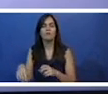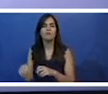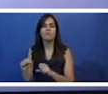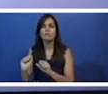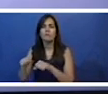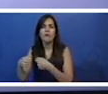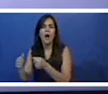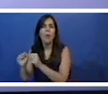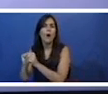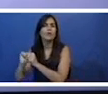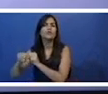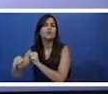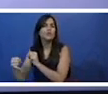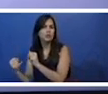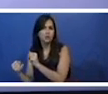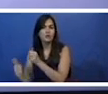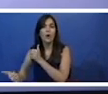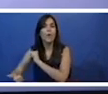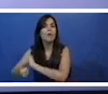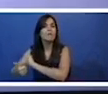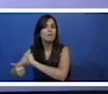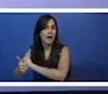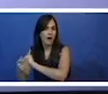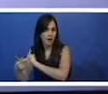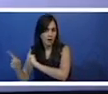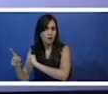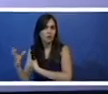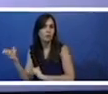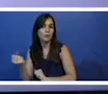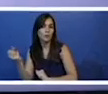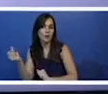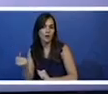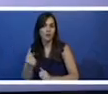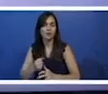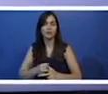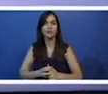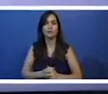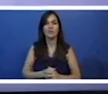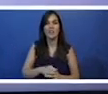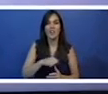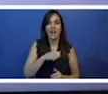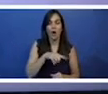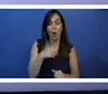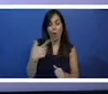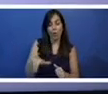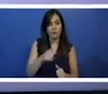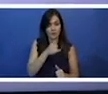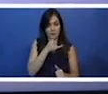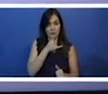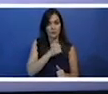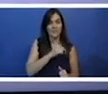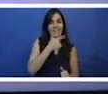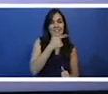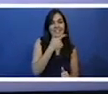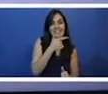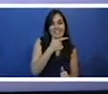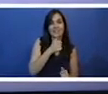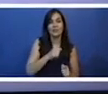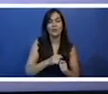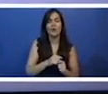leite fervente. Rindo, ele disse várias verdades. Enquanto